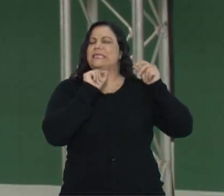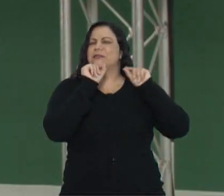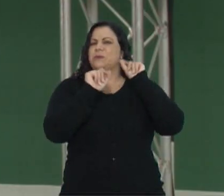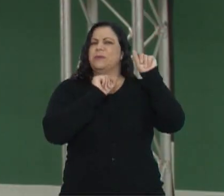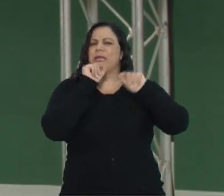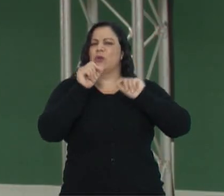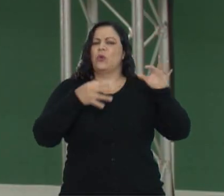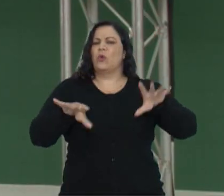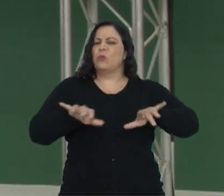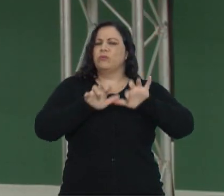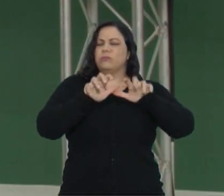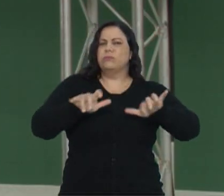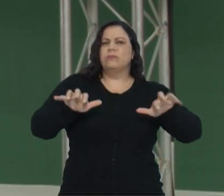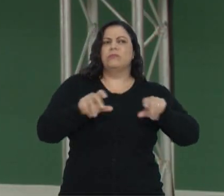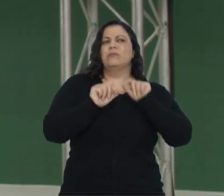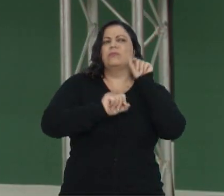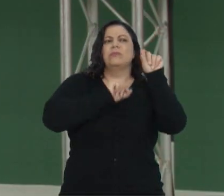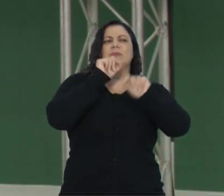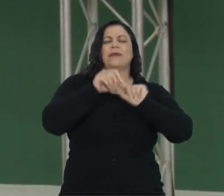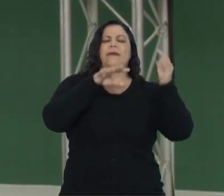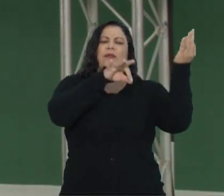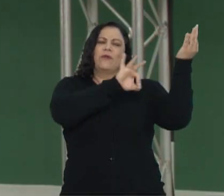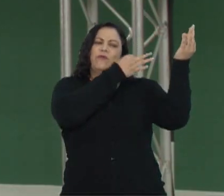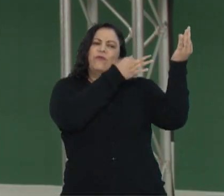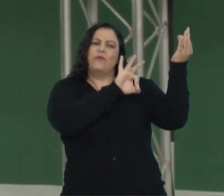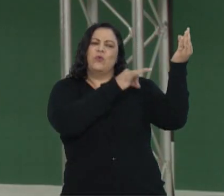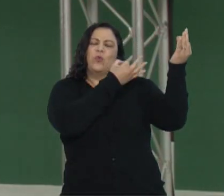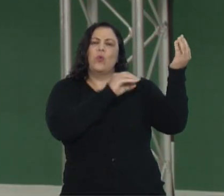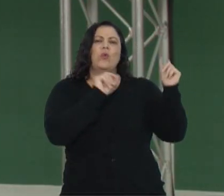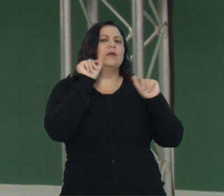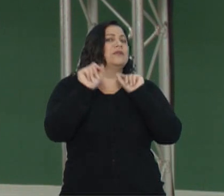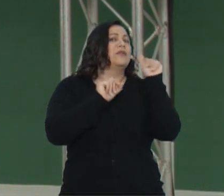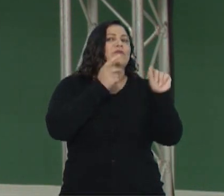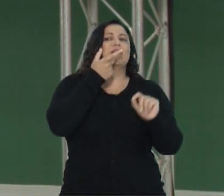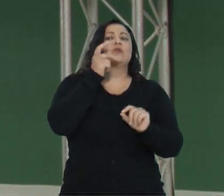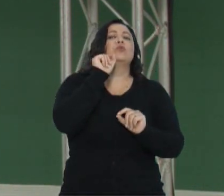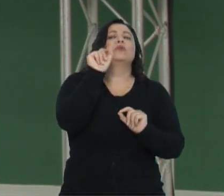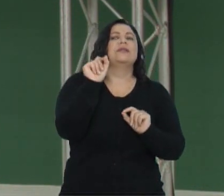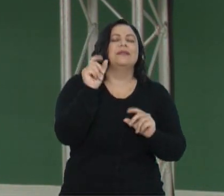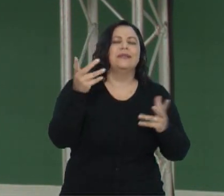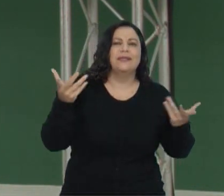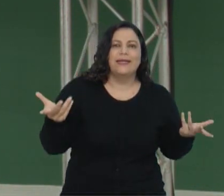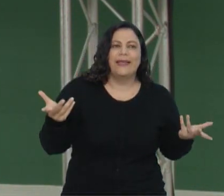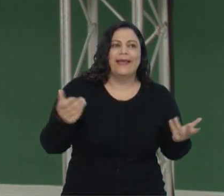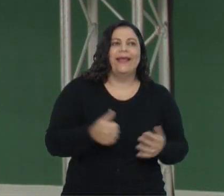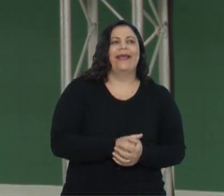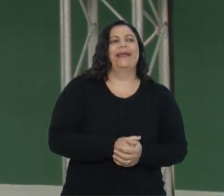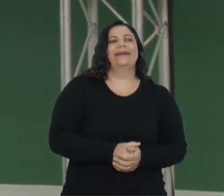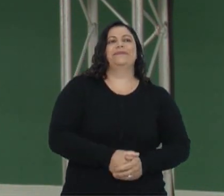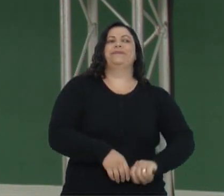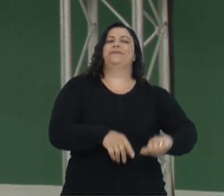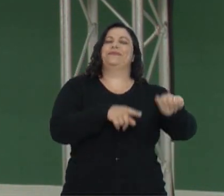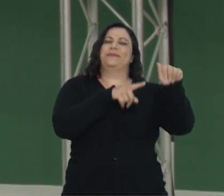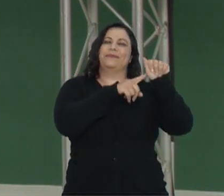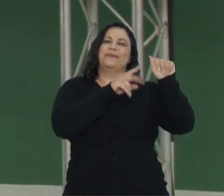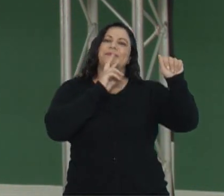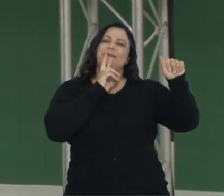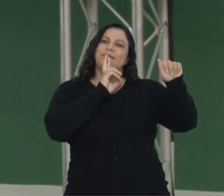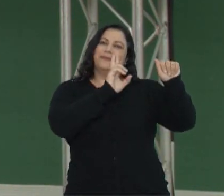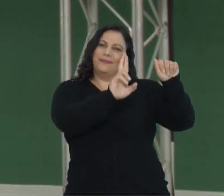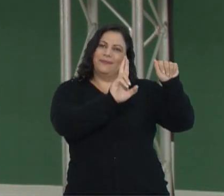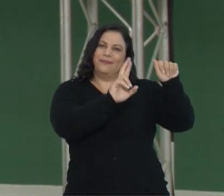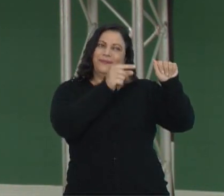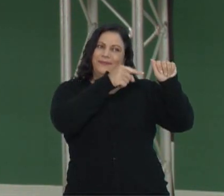órgão, Vivaldi e Corelli eram no violino. Estamos falando de, lógico, virtuosismo.